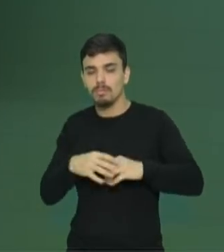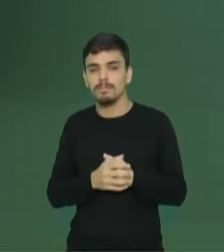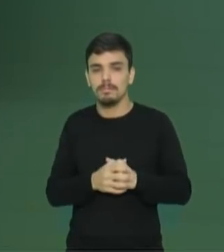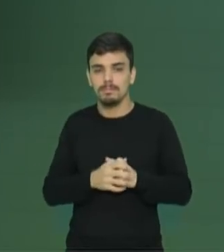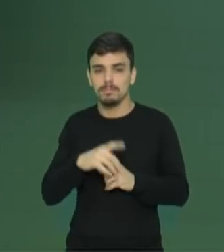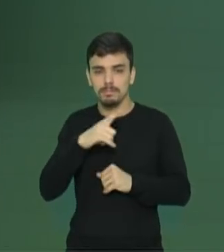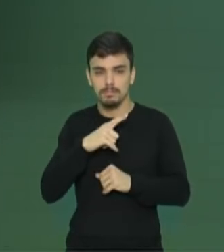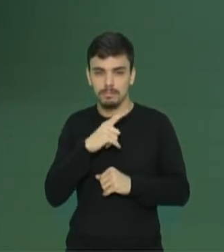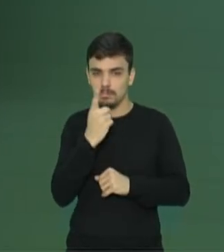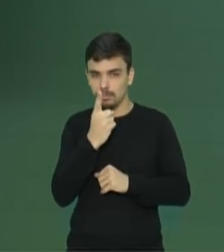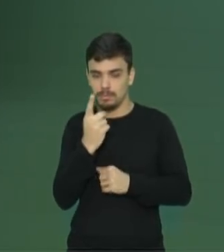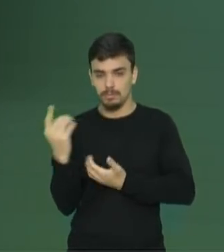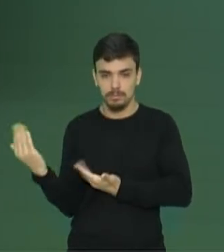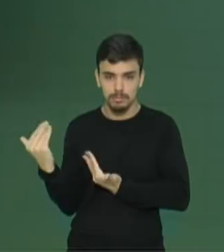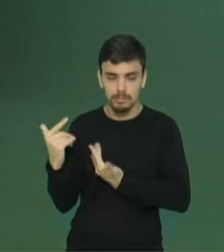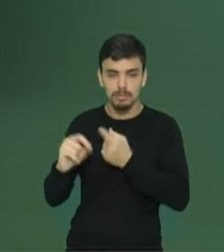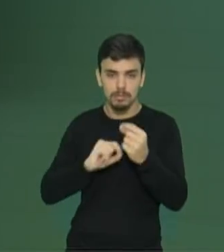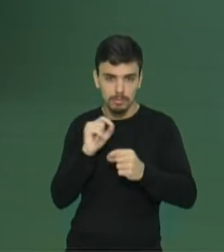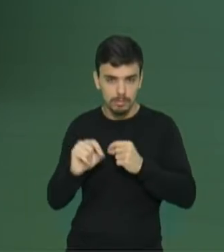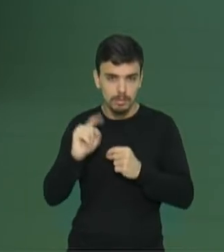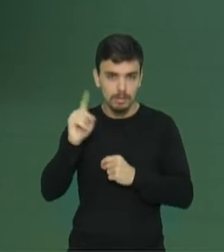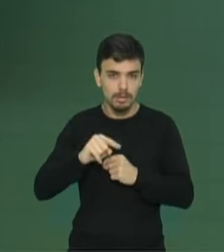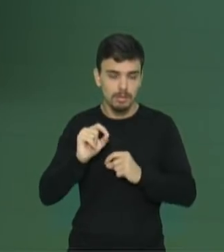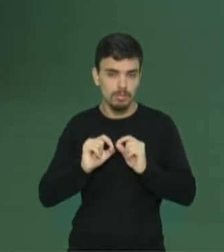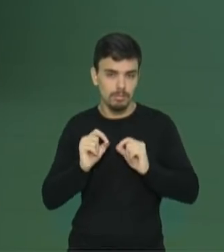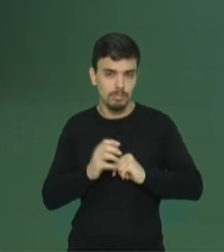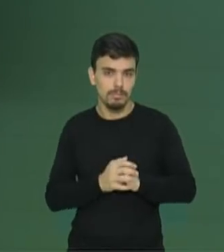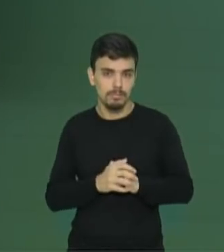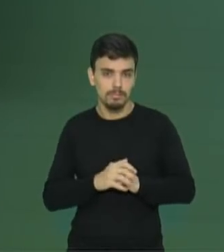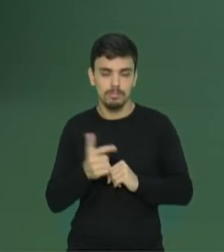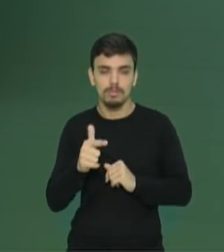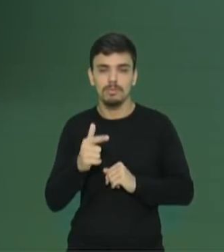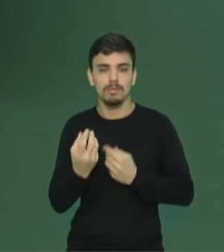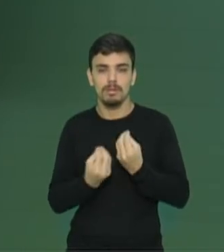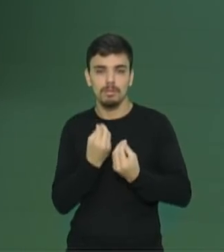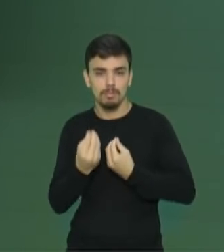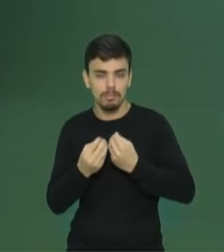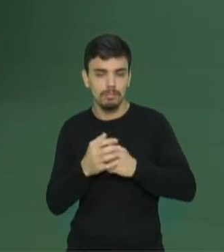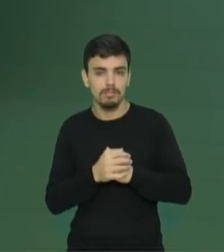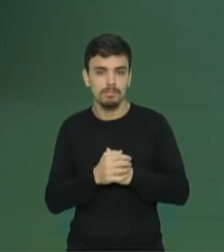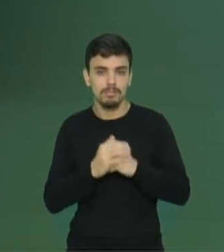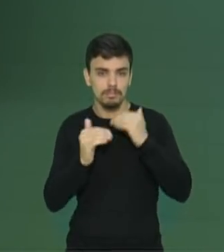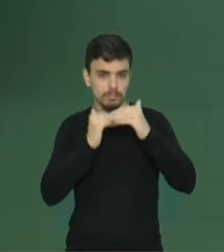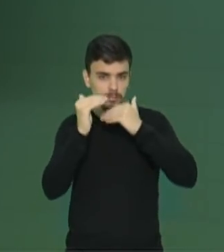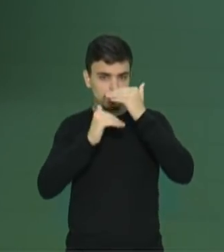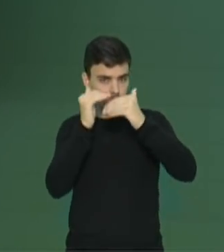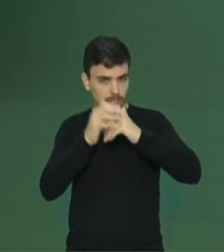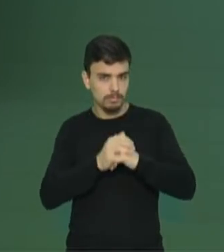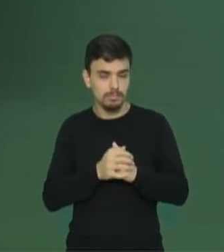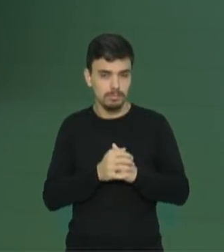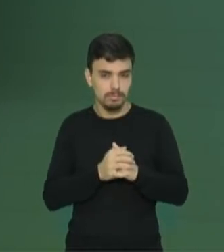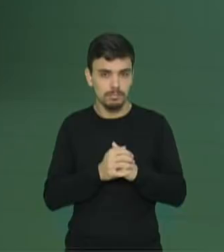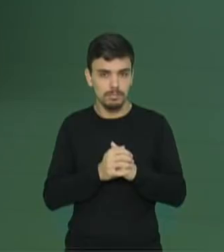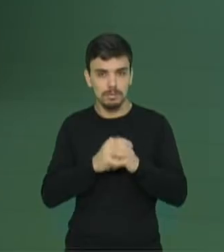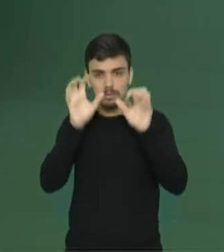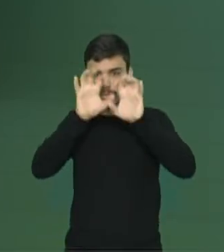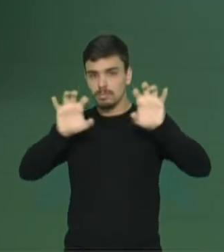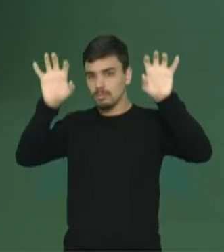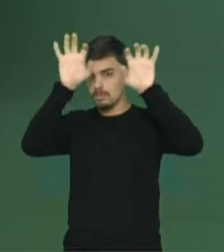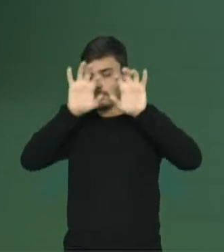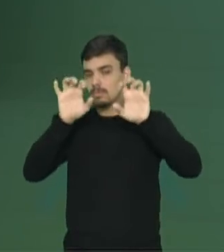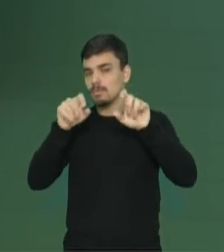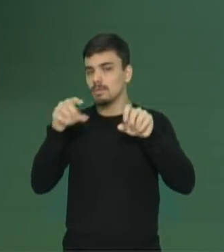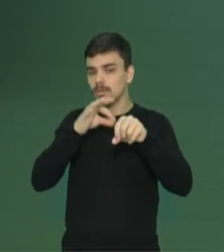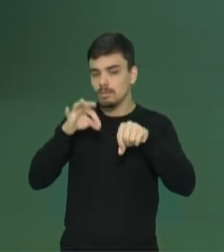um jovem, que no caso dos gafanhotos, por exemplo, não tem asas desenvolvidas. Então aquela nuvem de gafanhotos, era fácil identificar os adultos